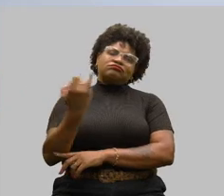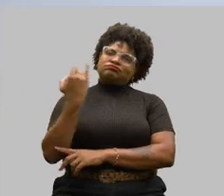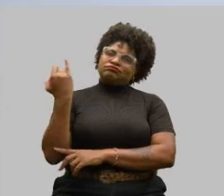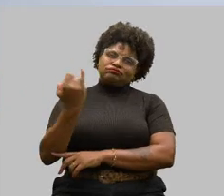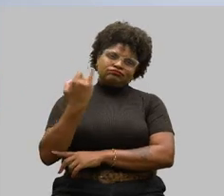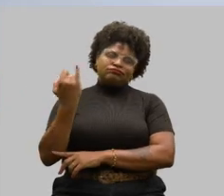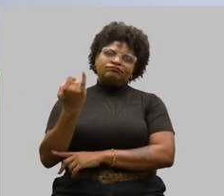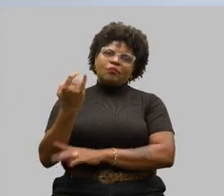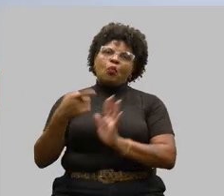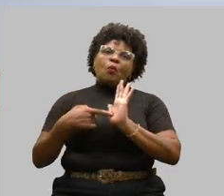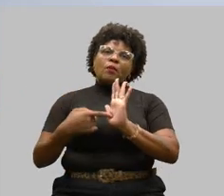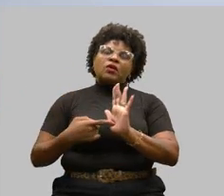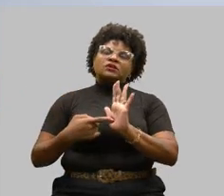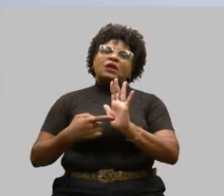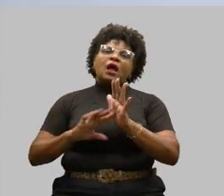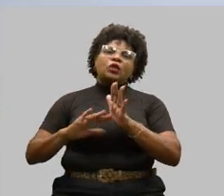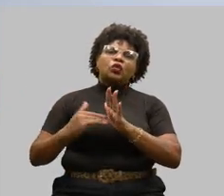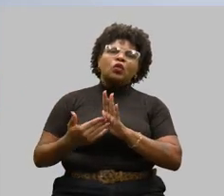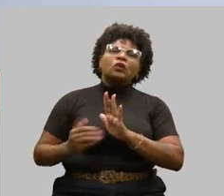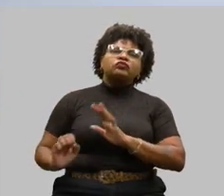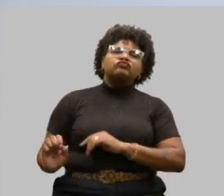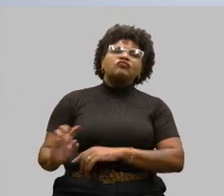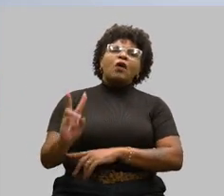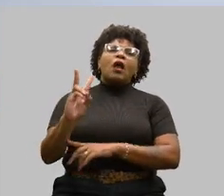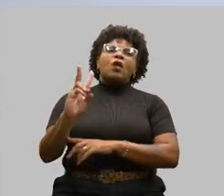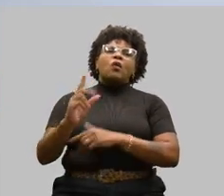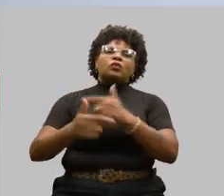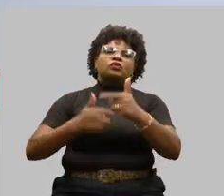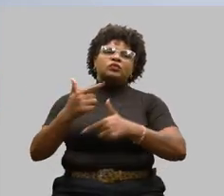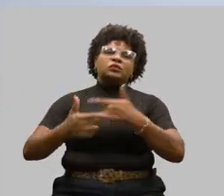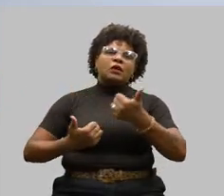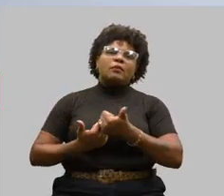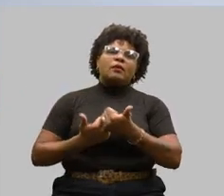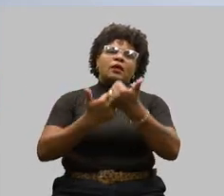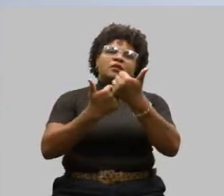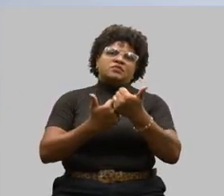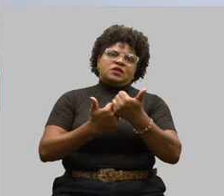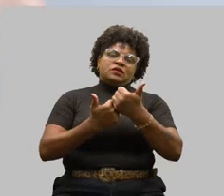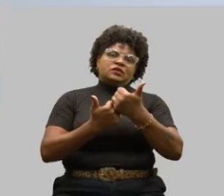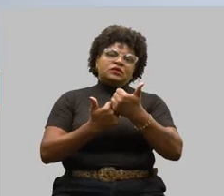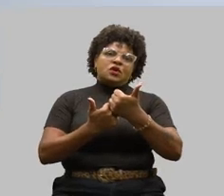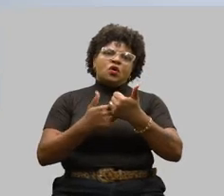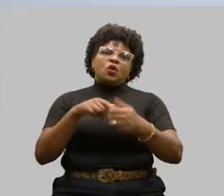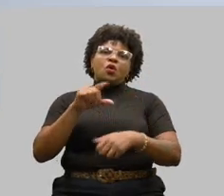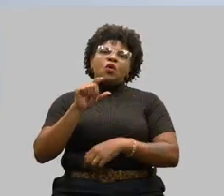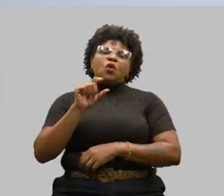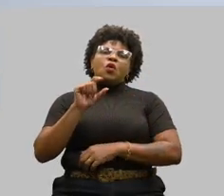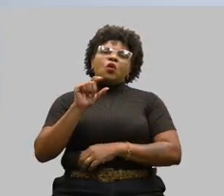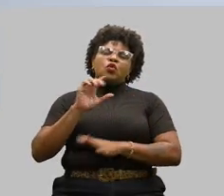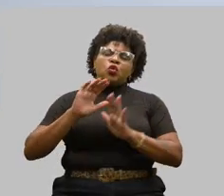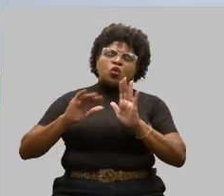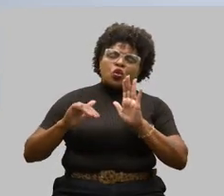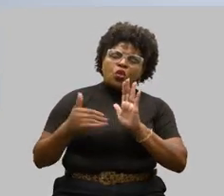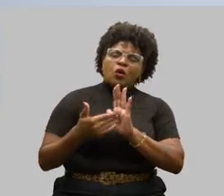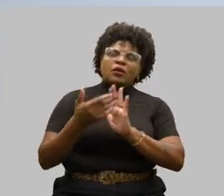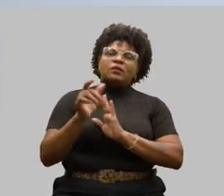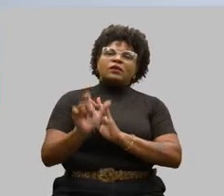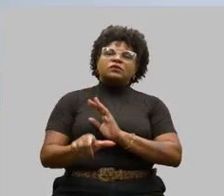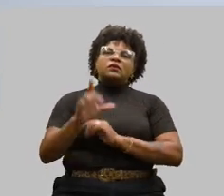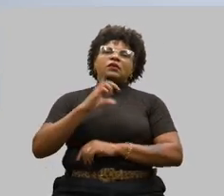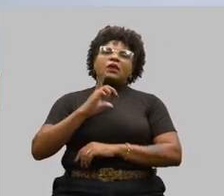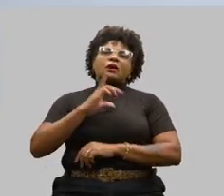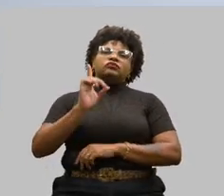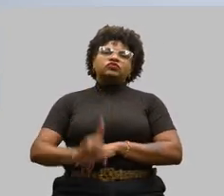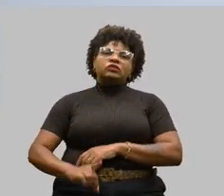do emprego apoiado a presunção da empregabilidade onde todas as pessoas têm o direito ao a